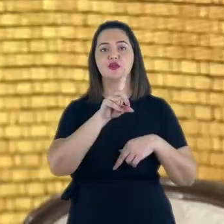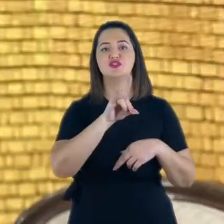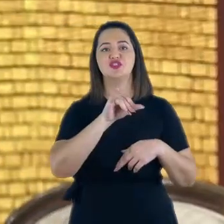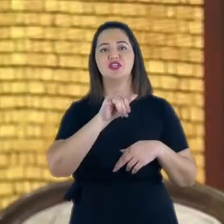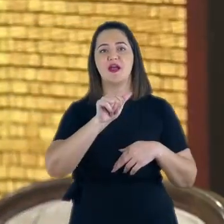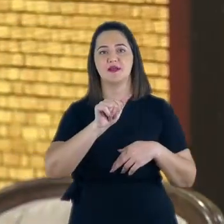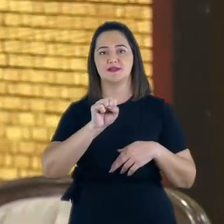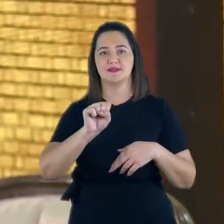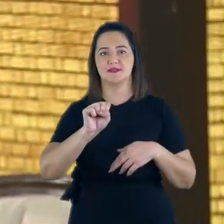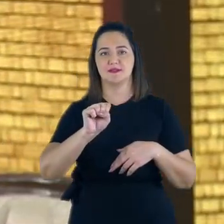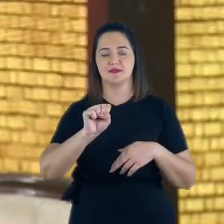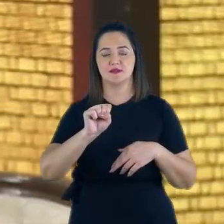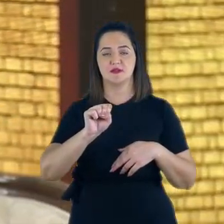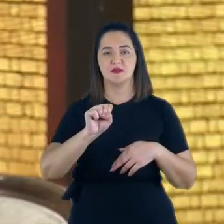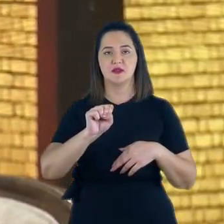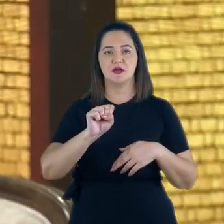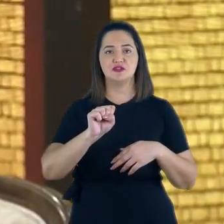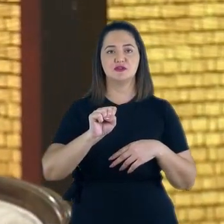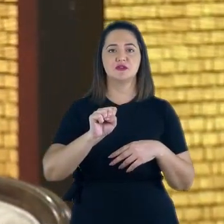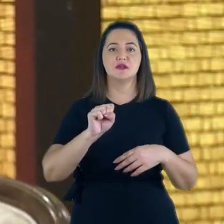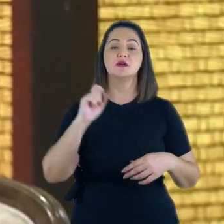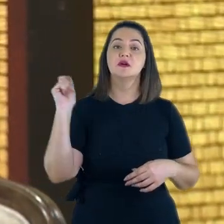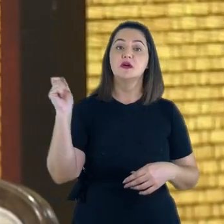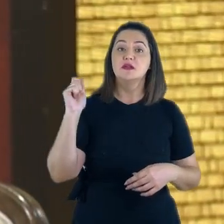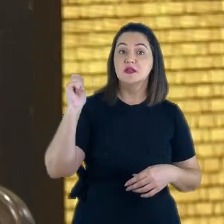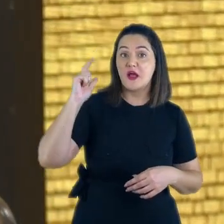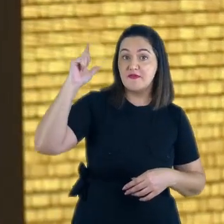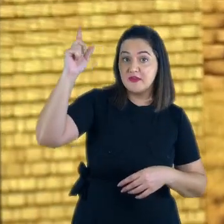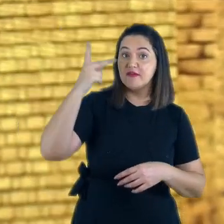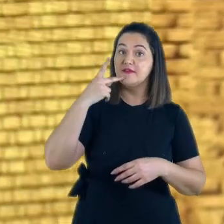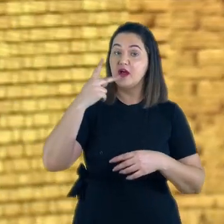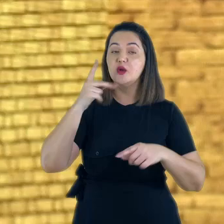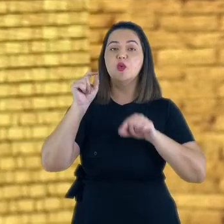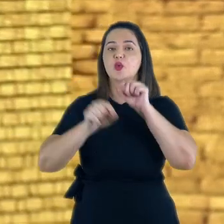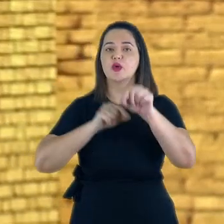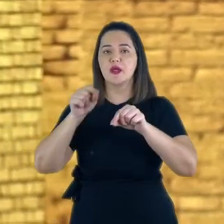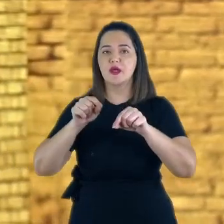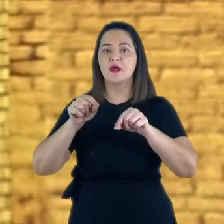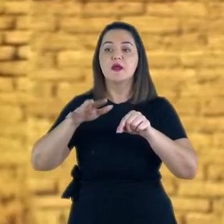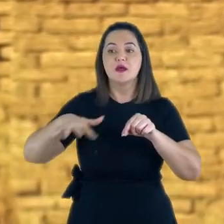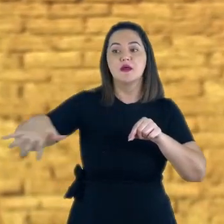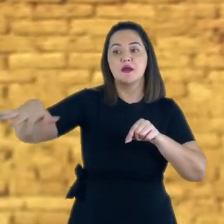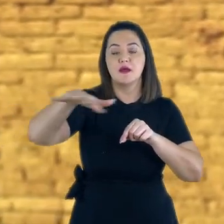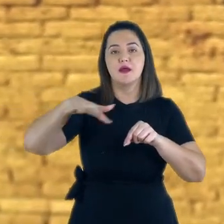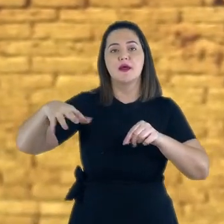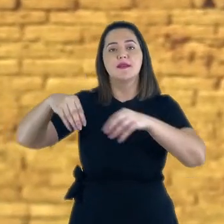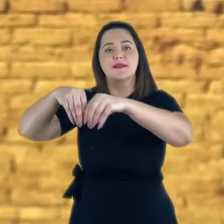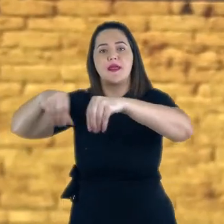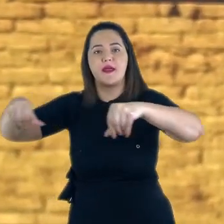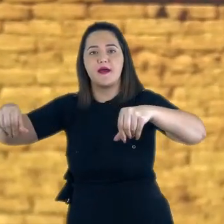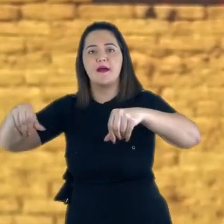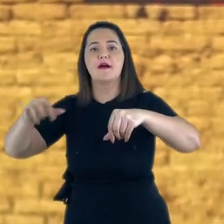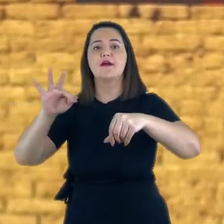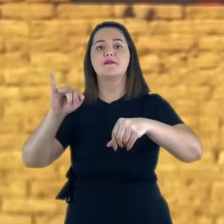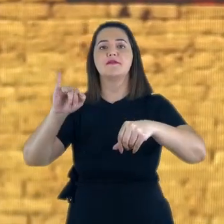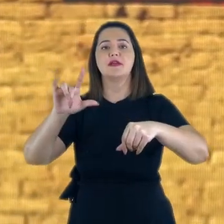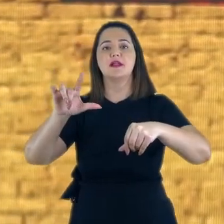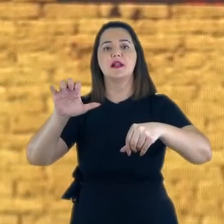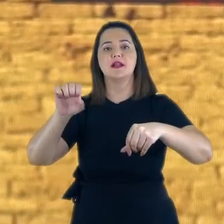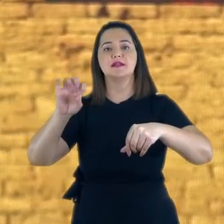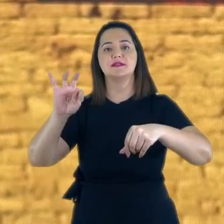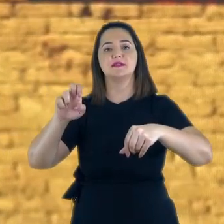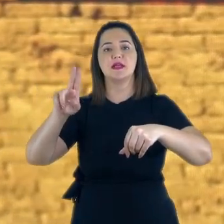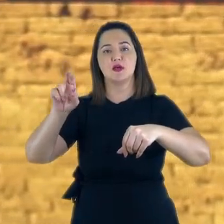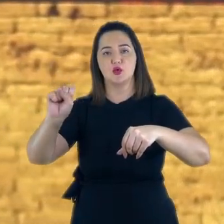As Escrituras declaram que Davi e seus homens habitaram na terra dos filisteus dia e quatro